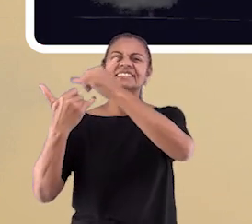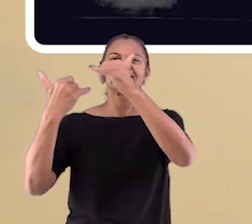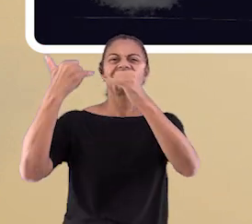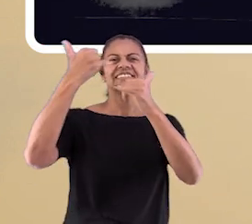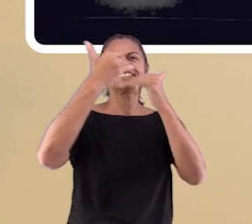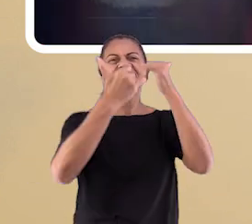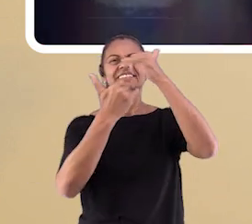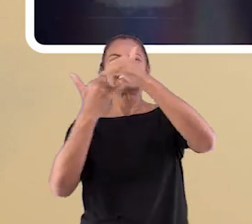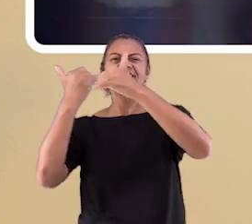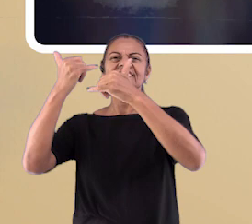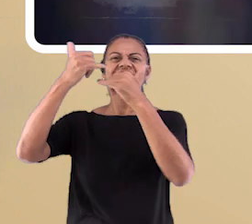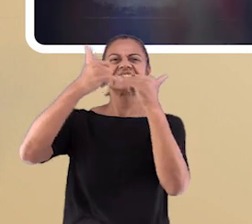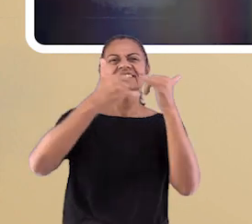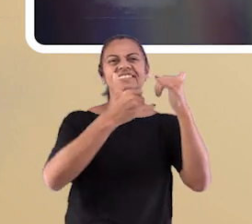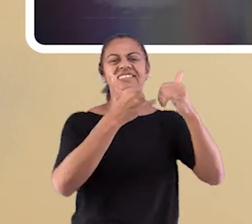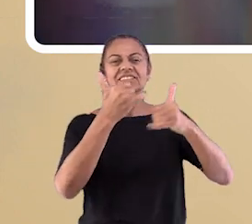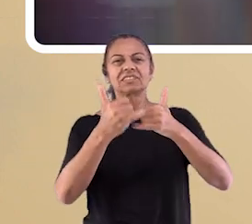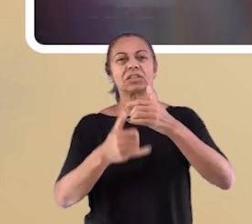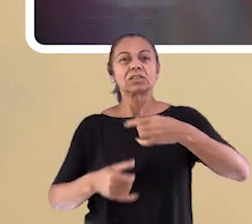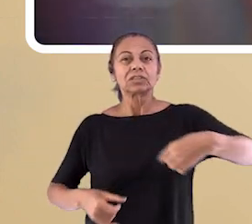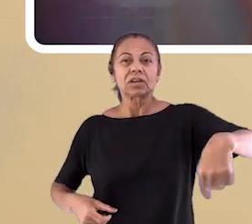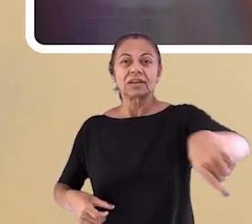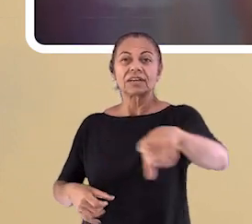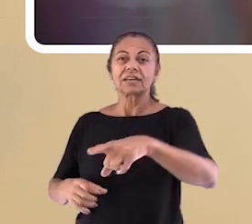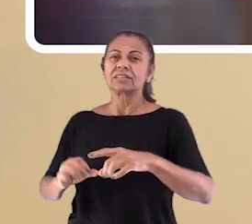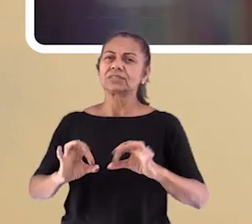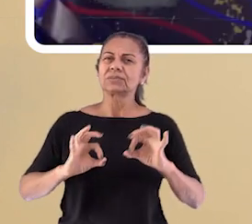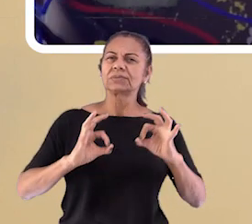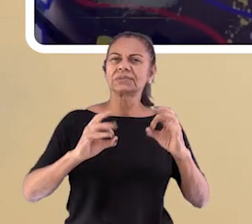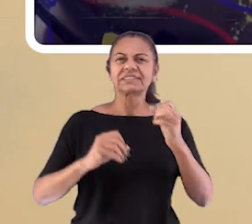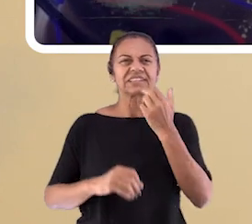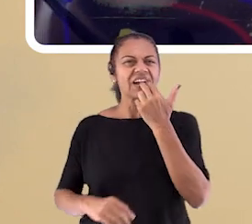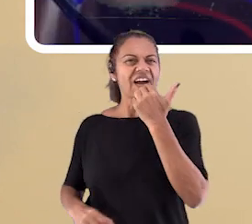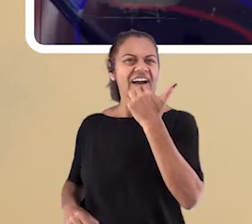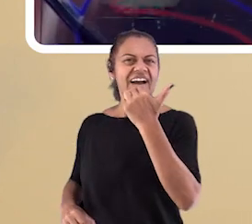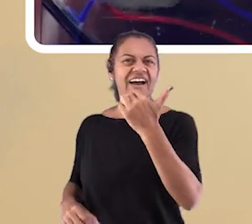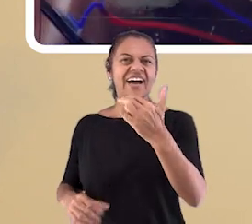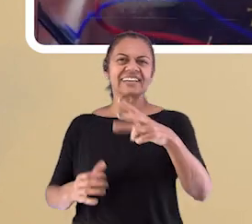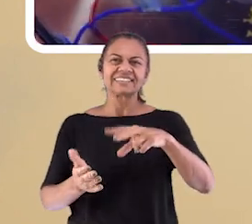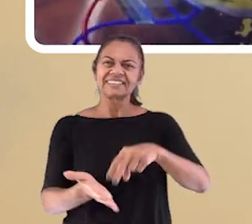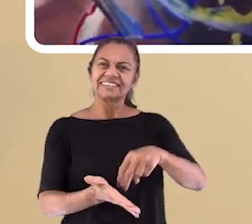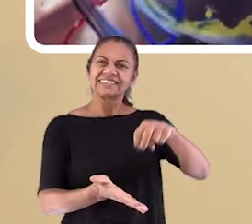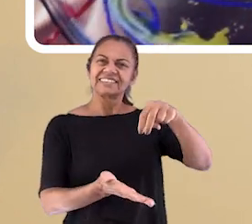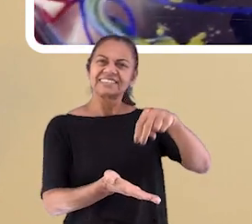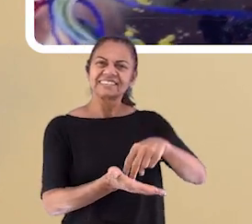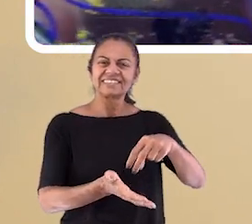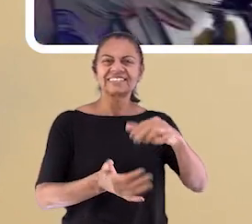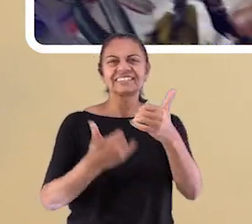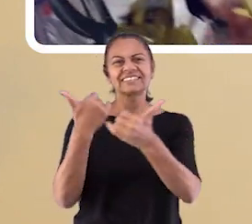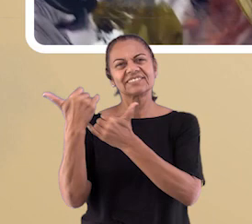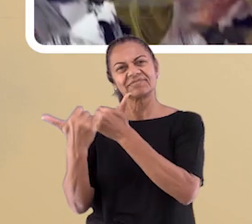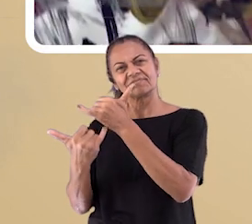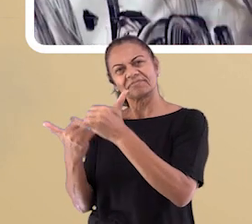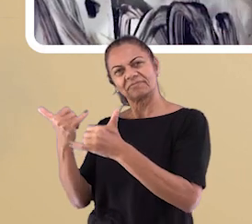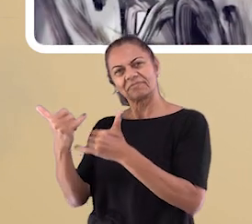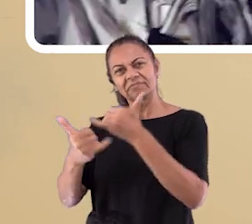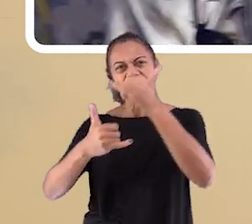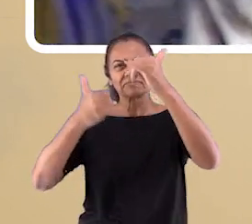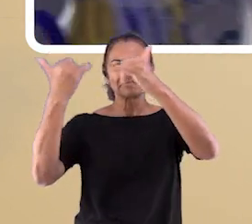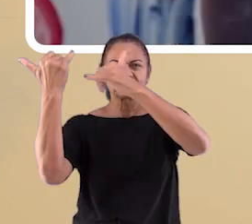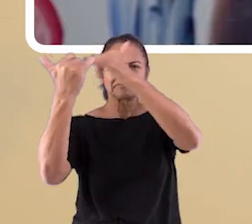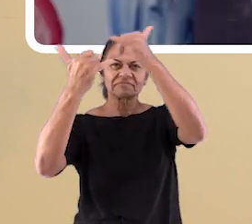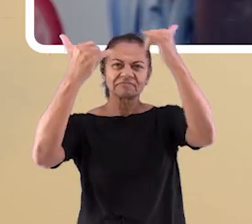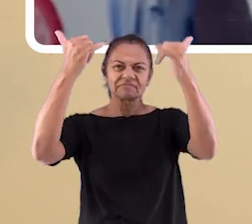e colorir o ar. Somos todos coloridos, pra pular e pra